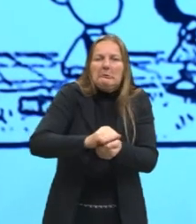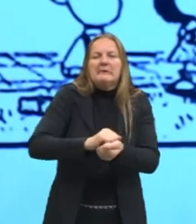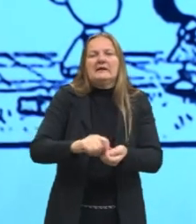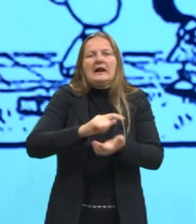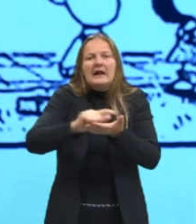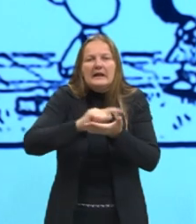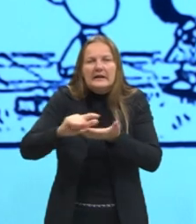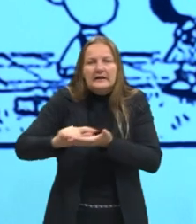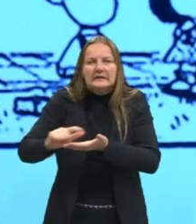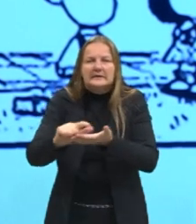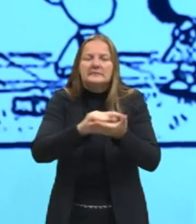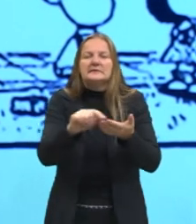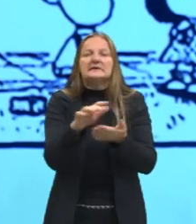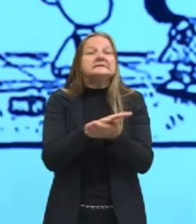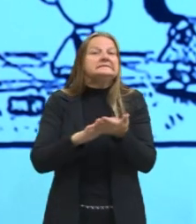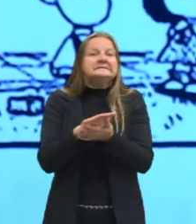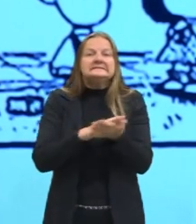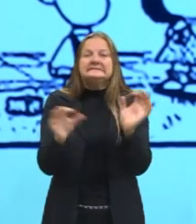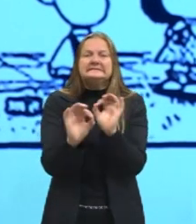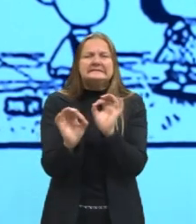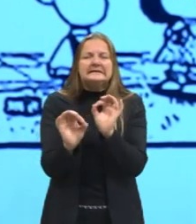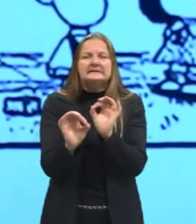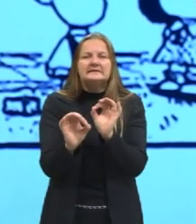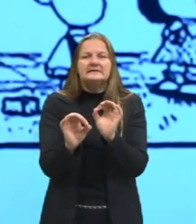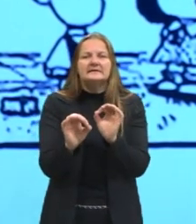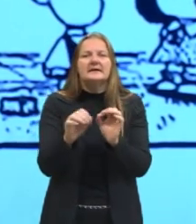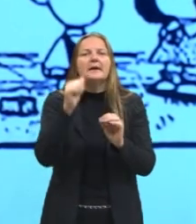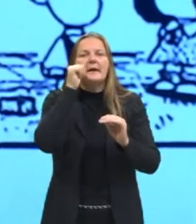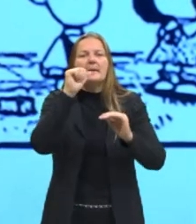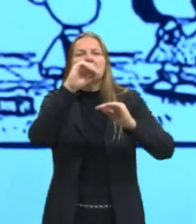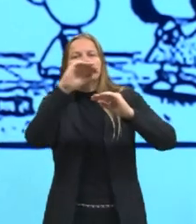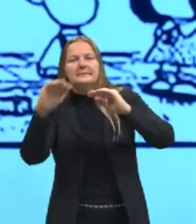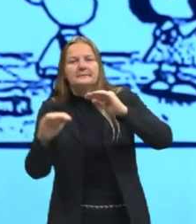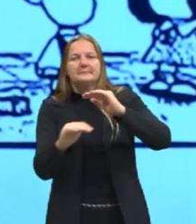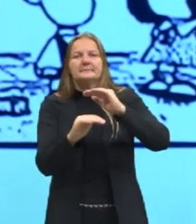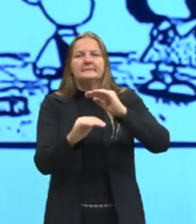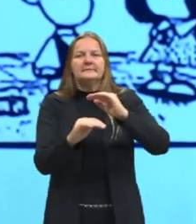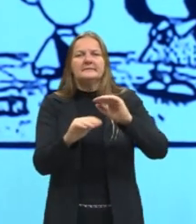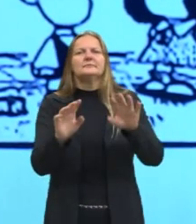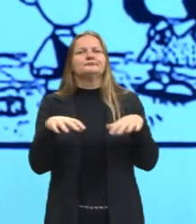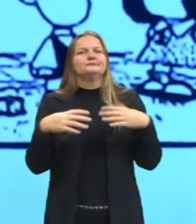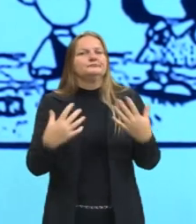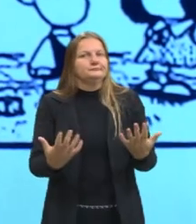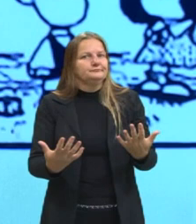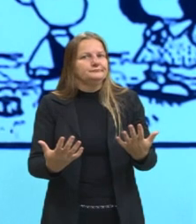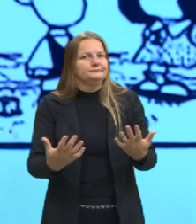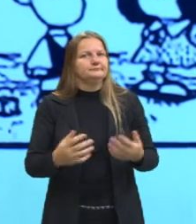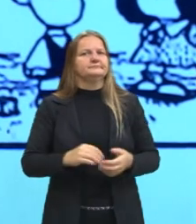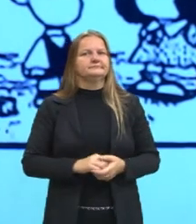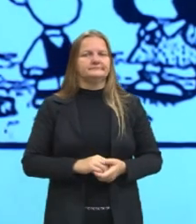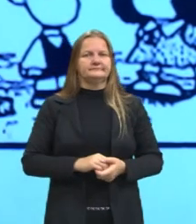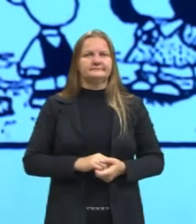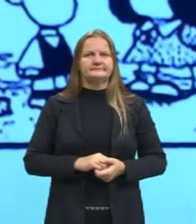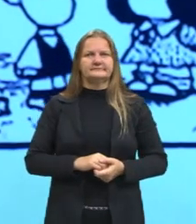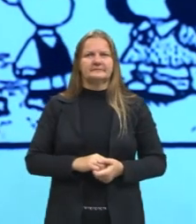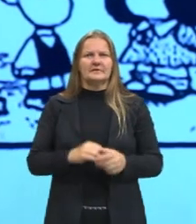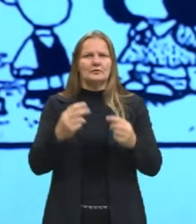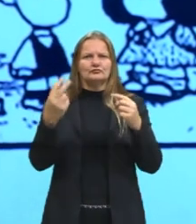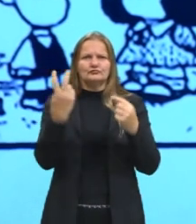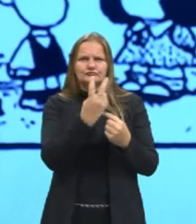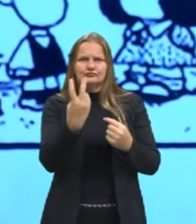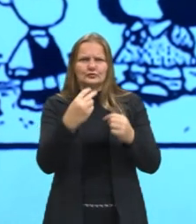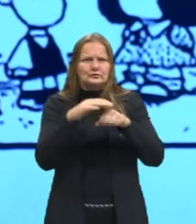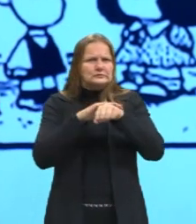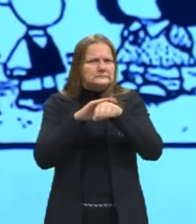não limpa nem nada disso é menos mulher que diabos né Então essas Anitta está